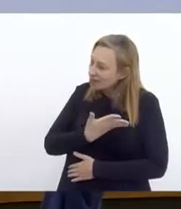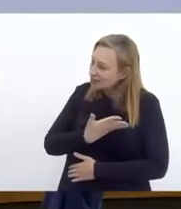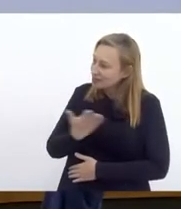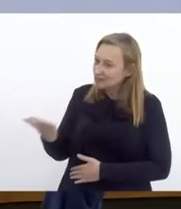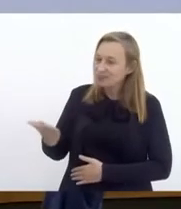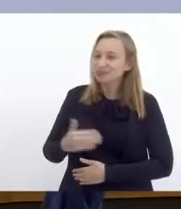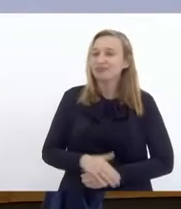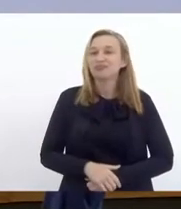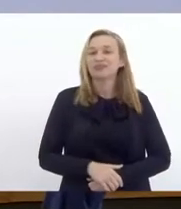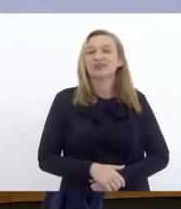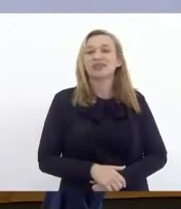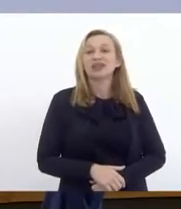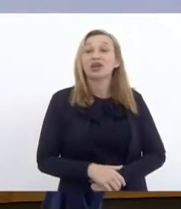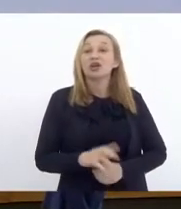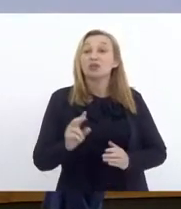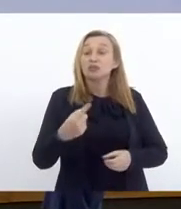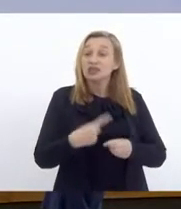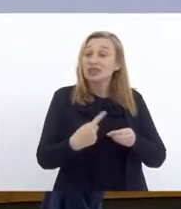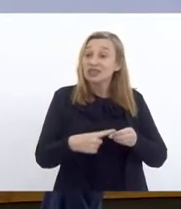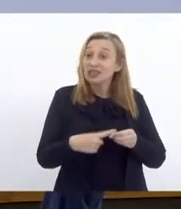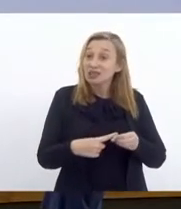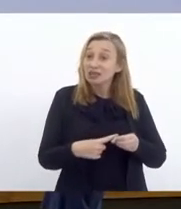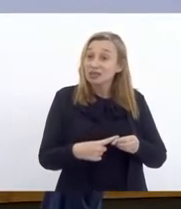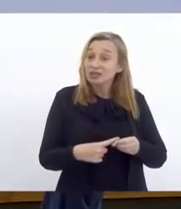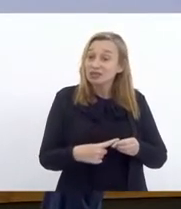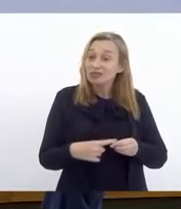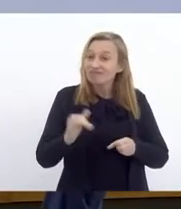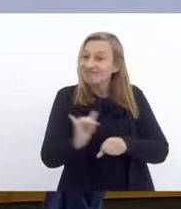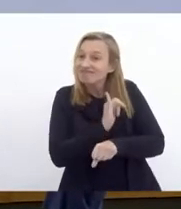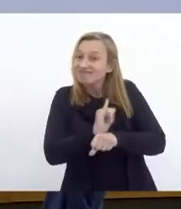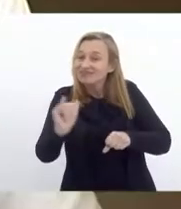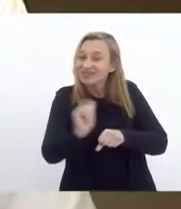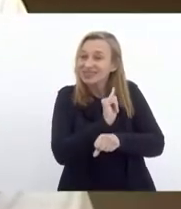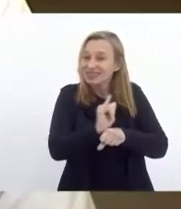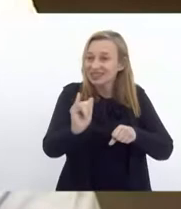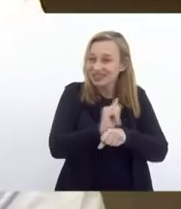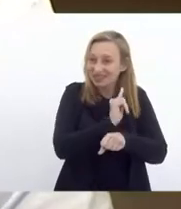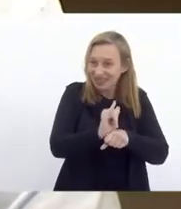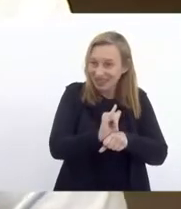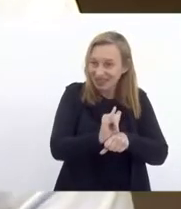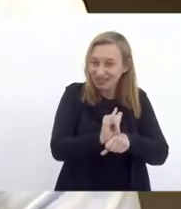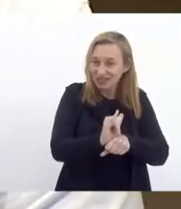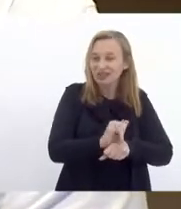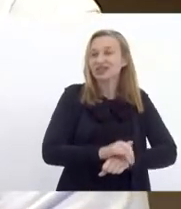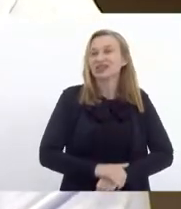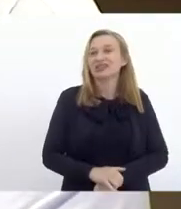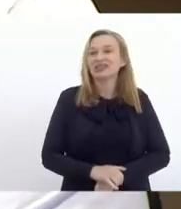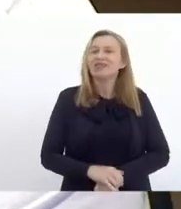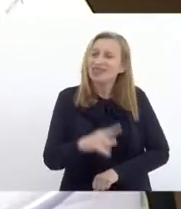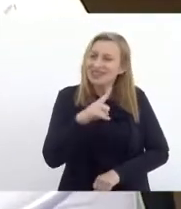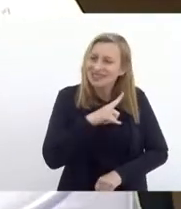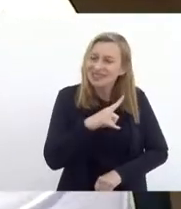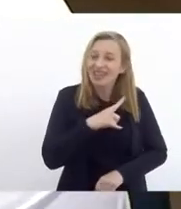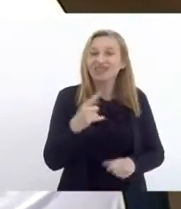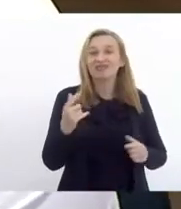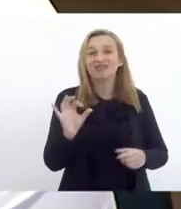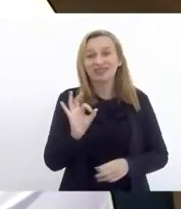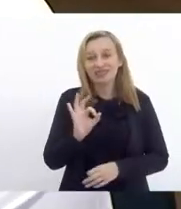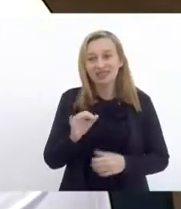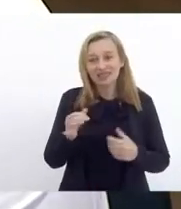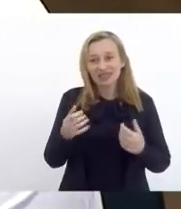município esse que se torna um município estratégico para que haja o